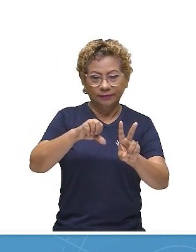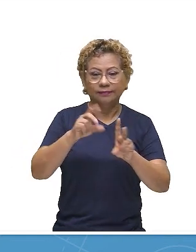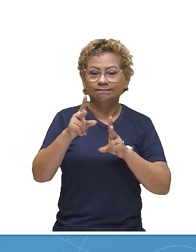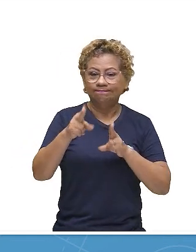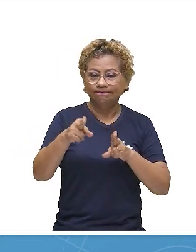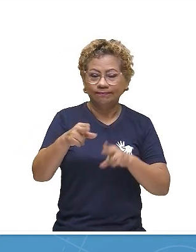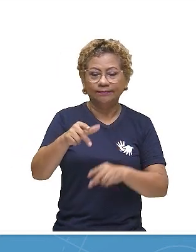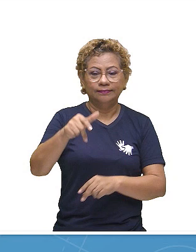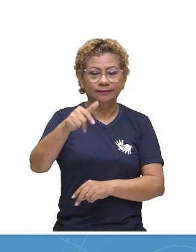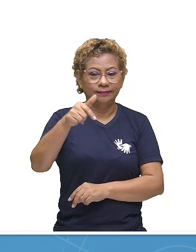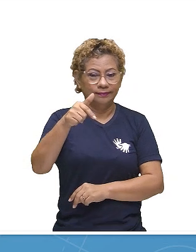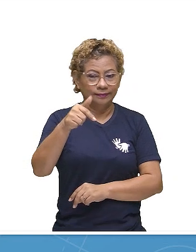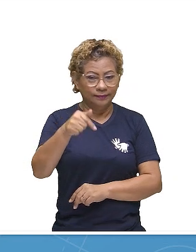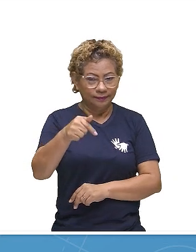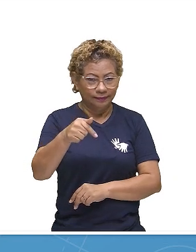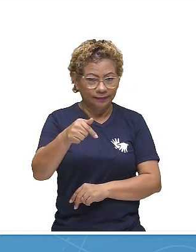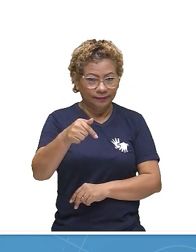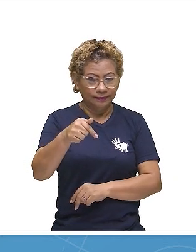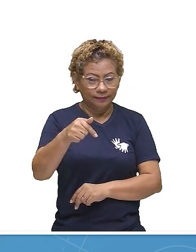ao quadrado,